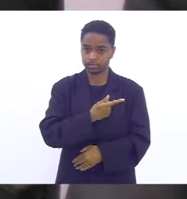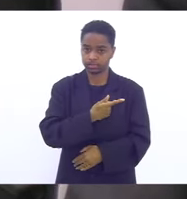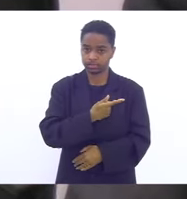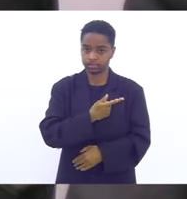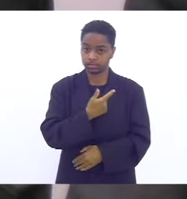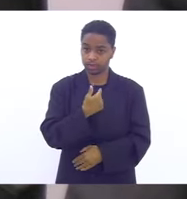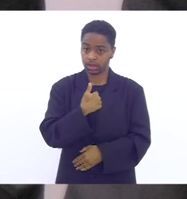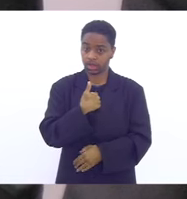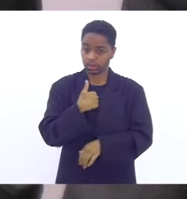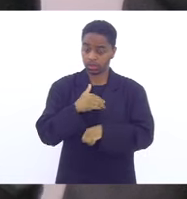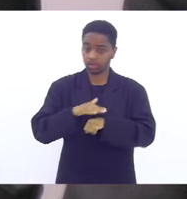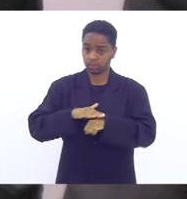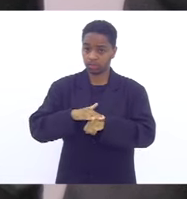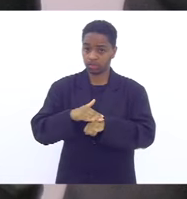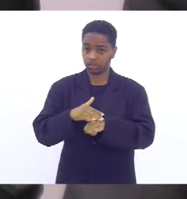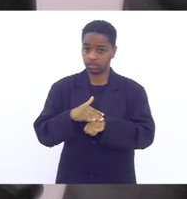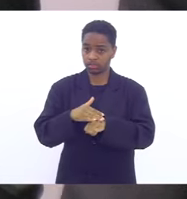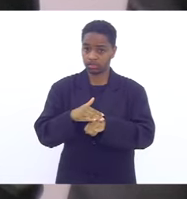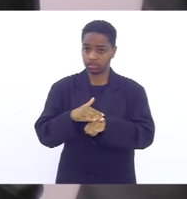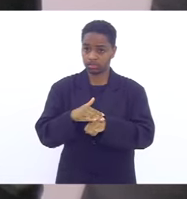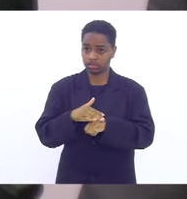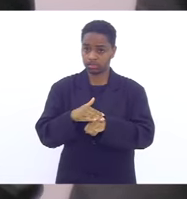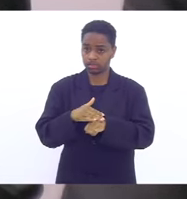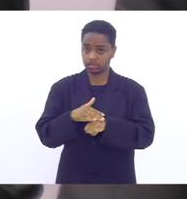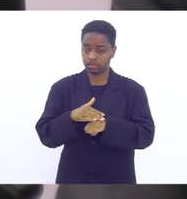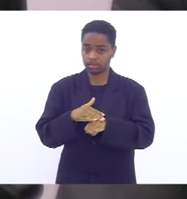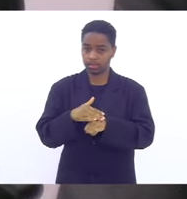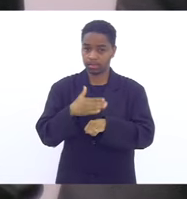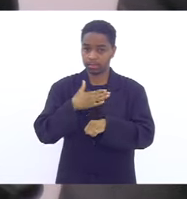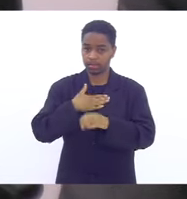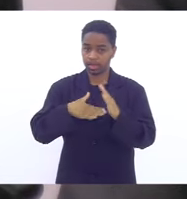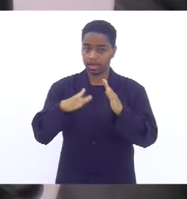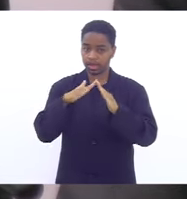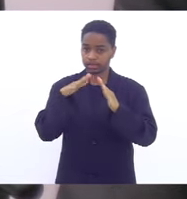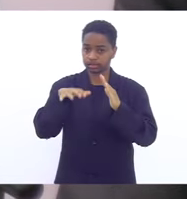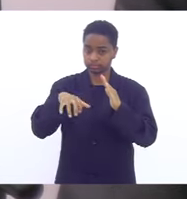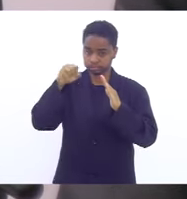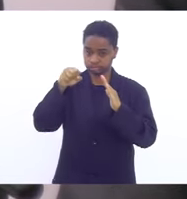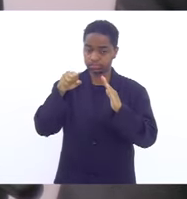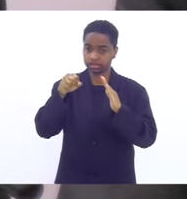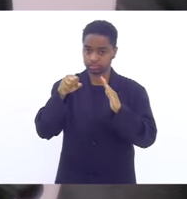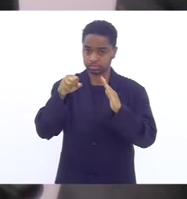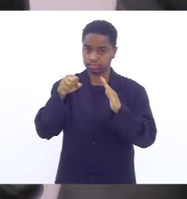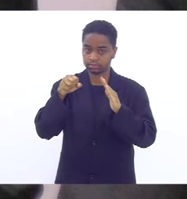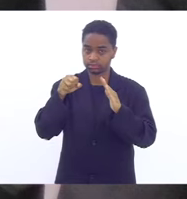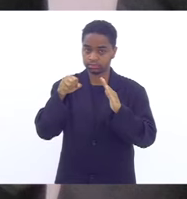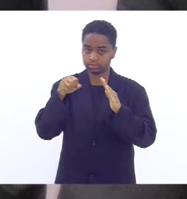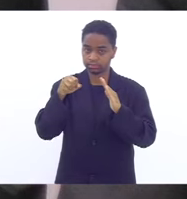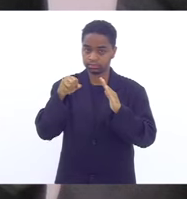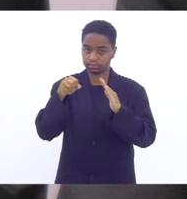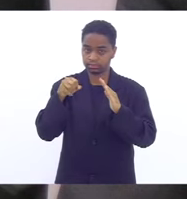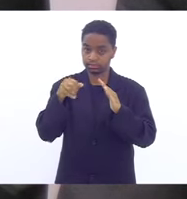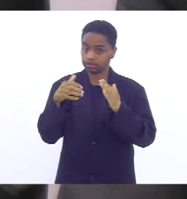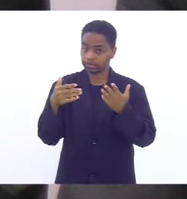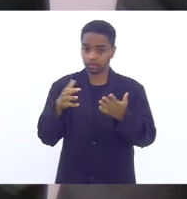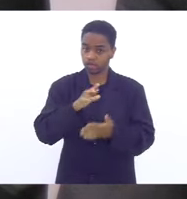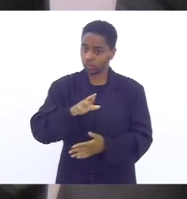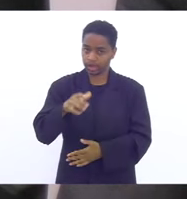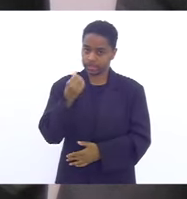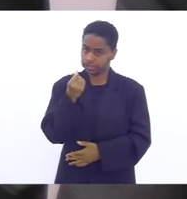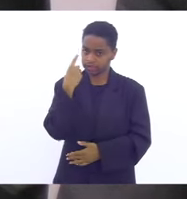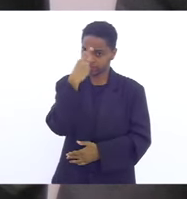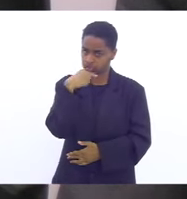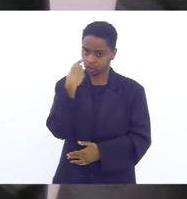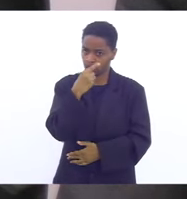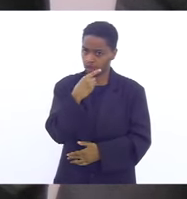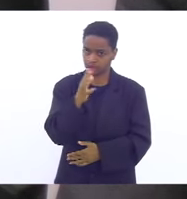mesmo tive a minha luz impedida, e não foi 6 horas,